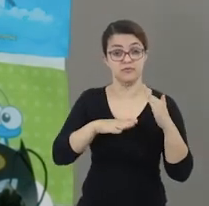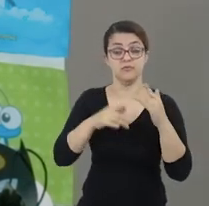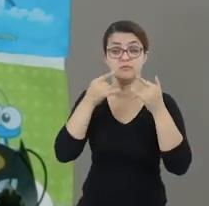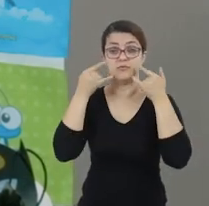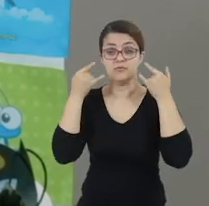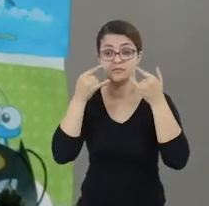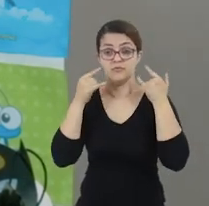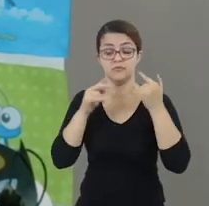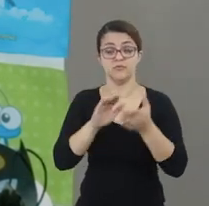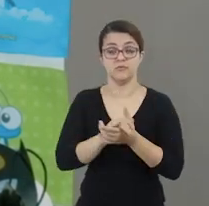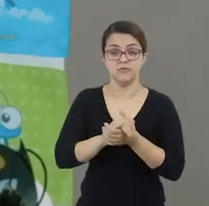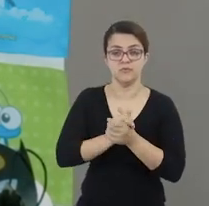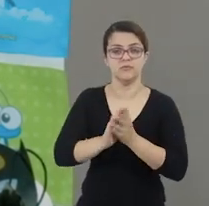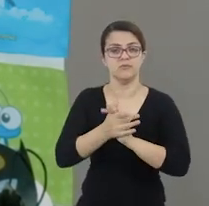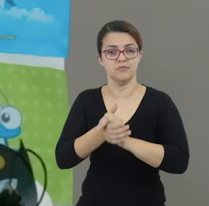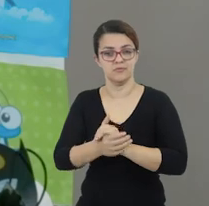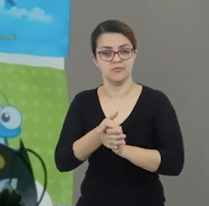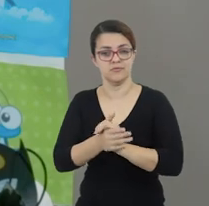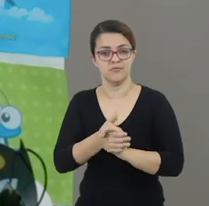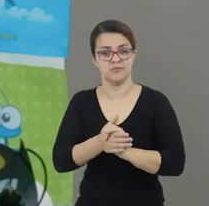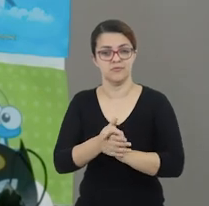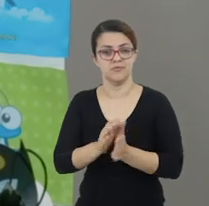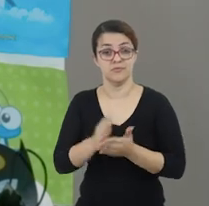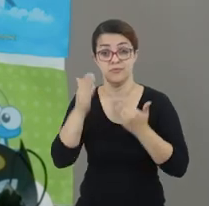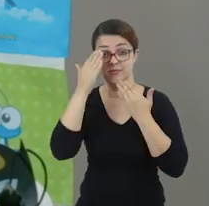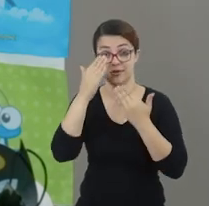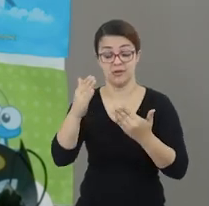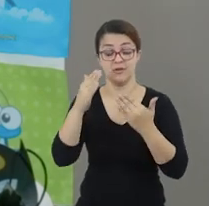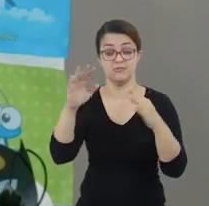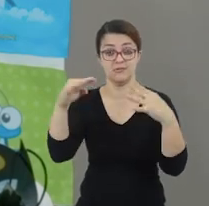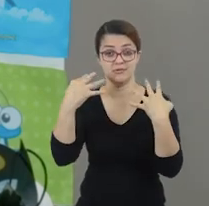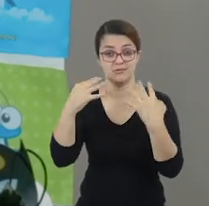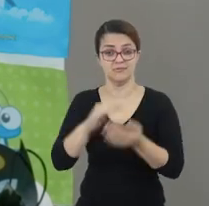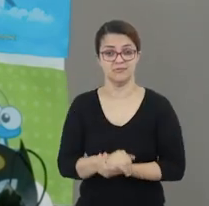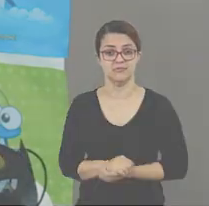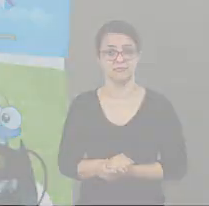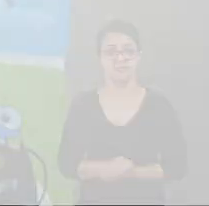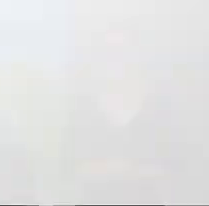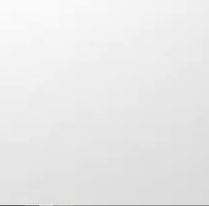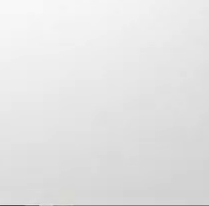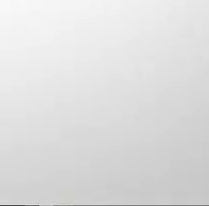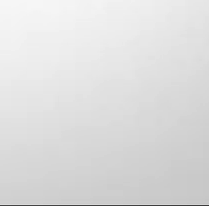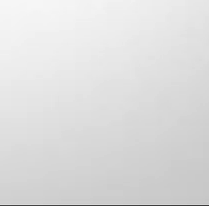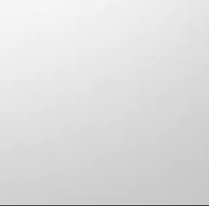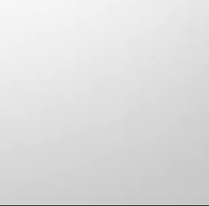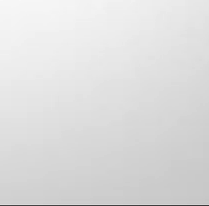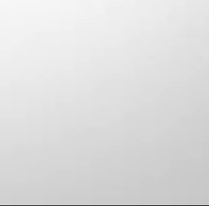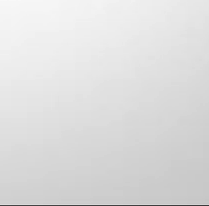casa, usem máscara, lavem as mãozinhas, tá bom? Obrigada pela atenção de vocês.